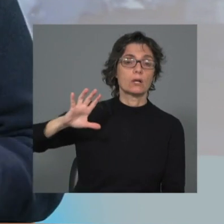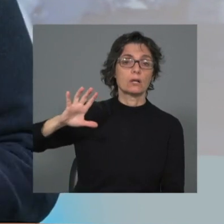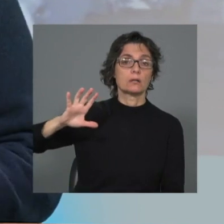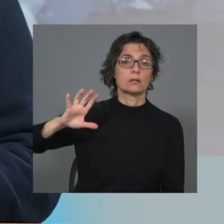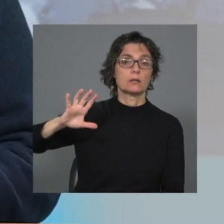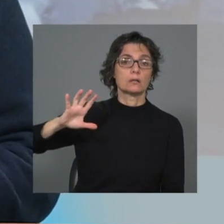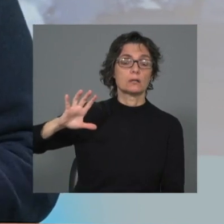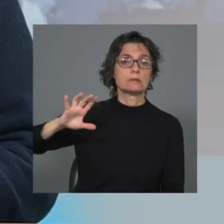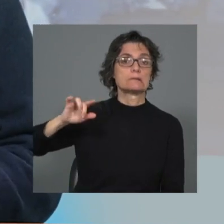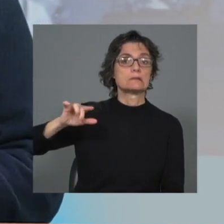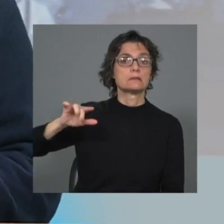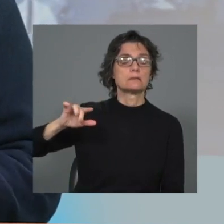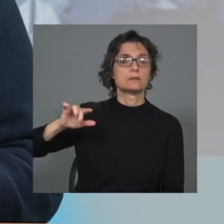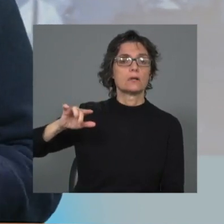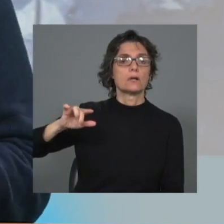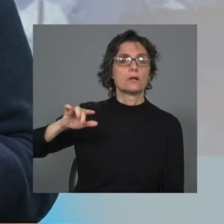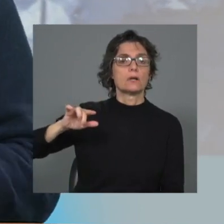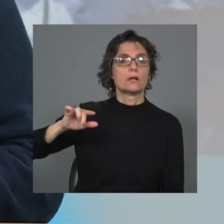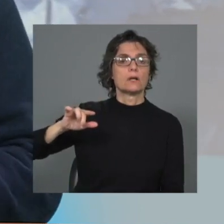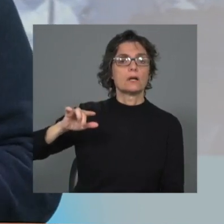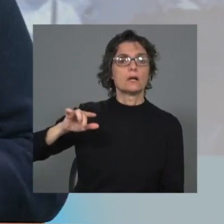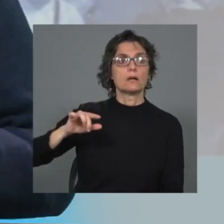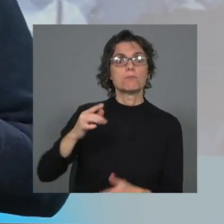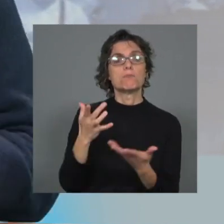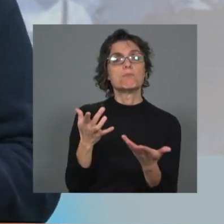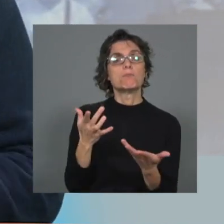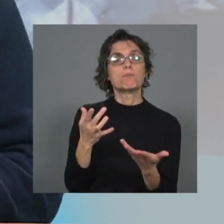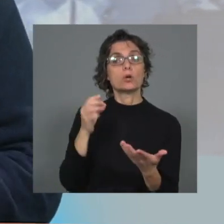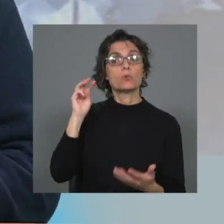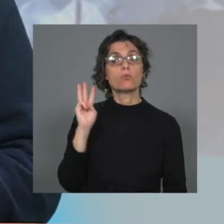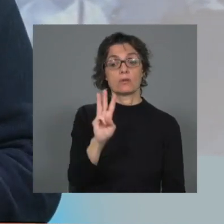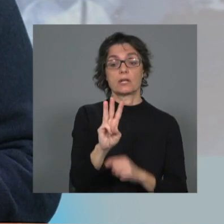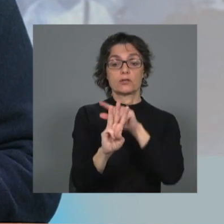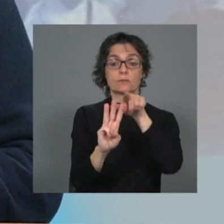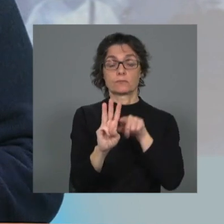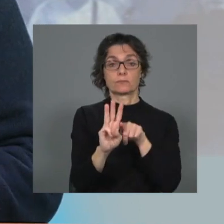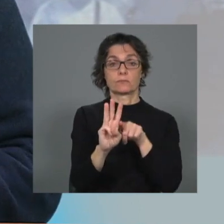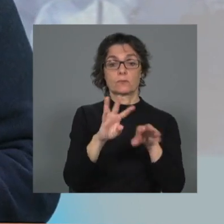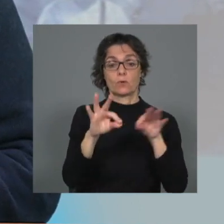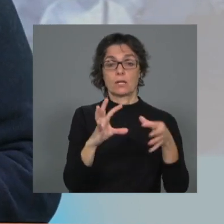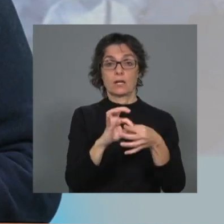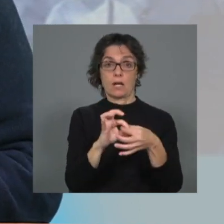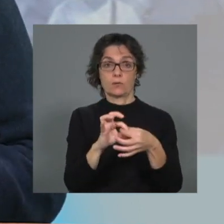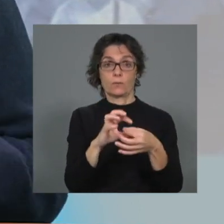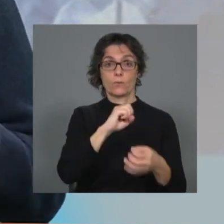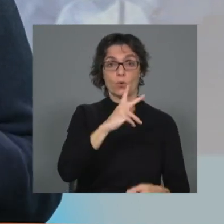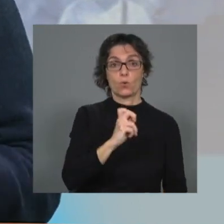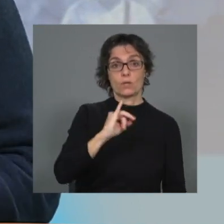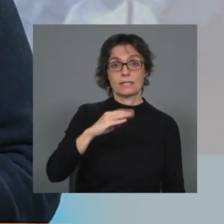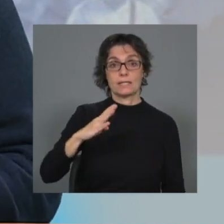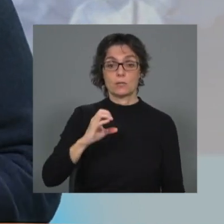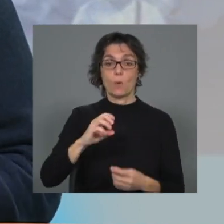dos 3 tem um sentido textual, que é o número de presentes, ouro, incenso e mirra, mas também o sentido